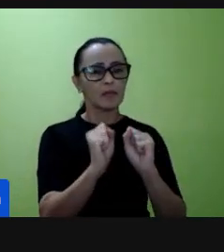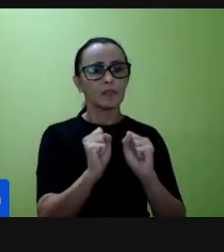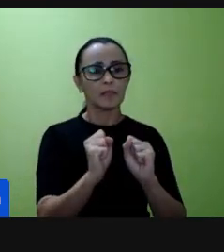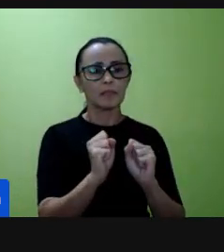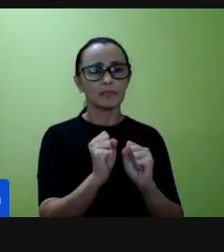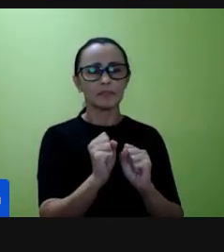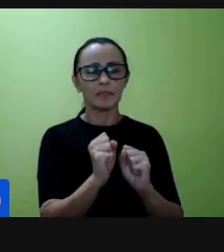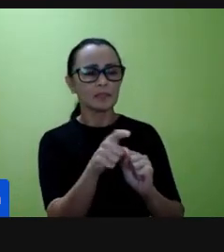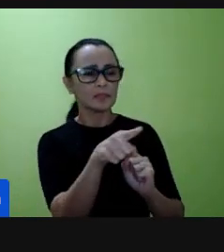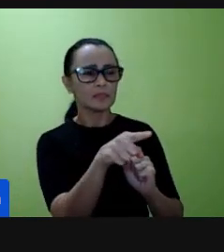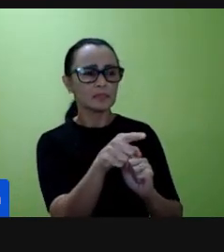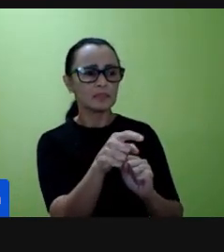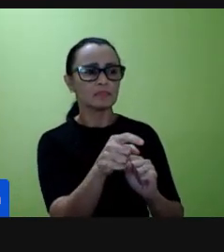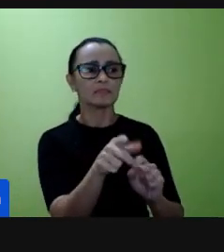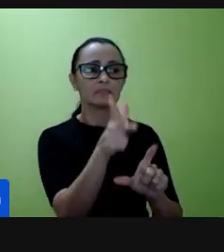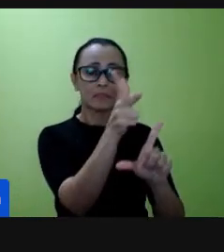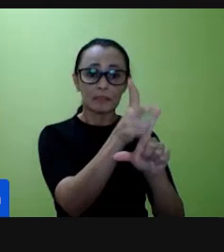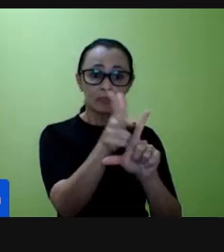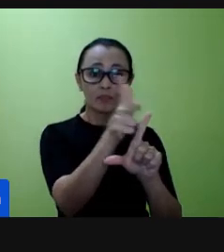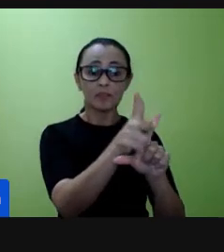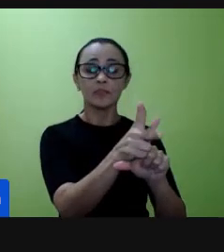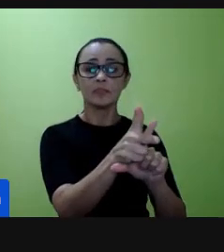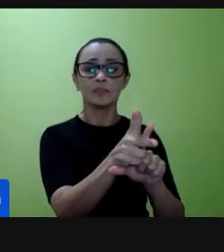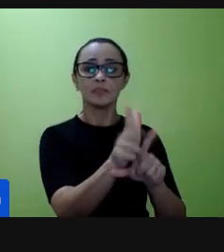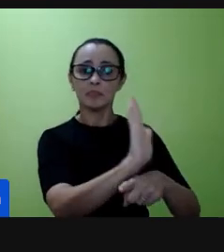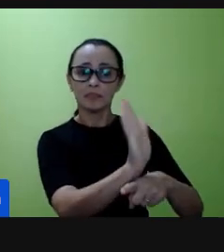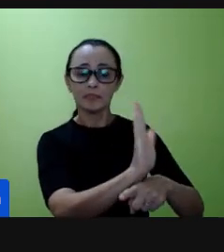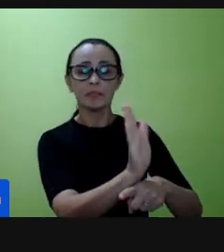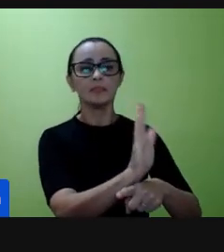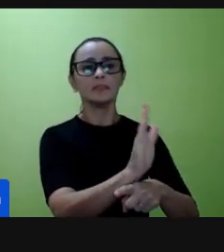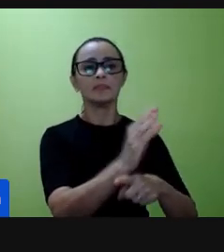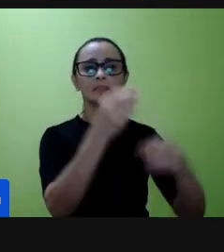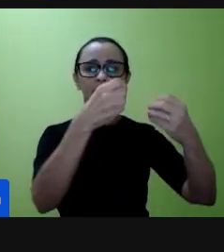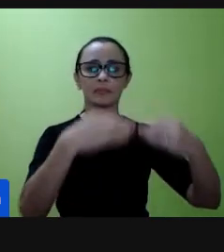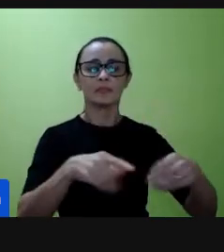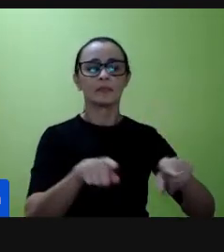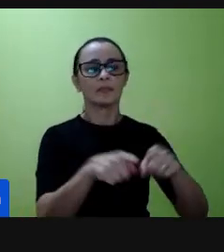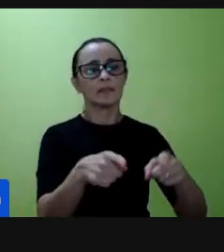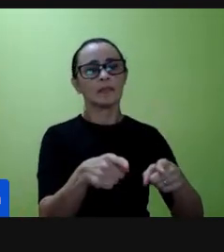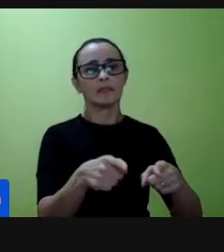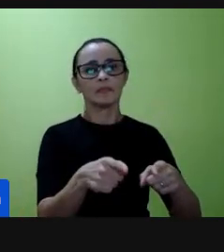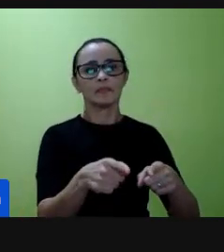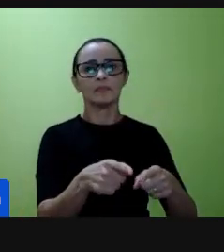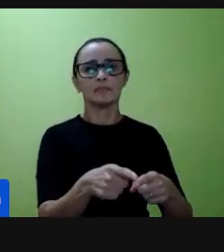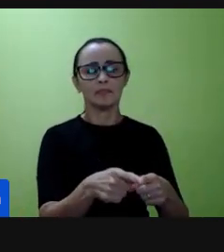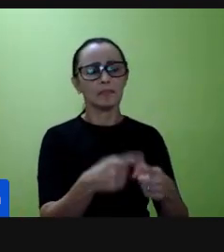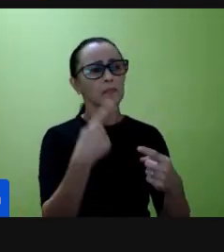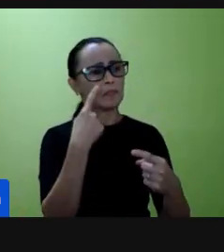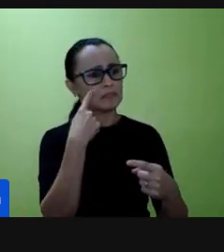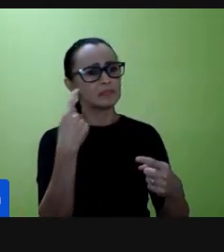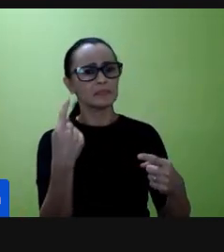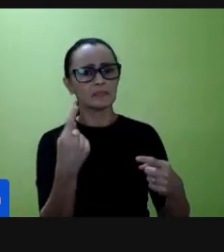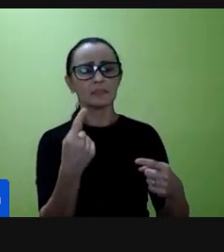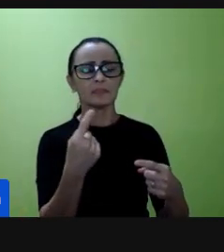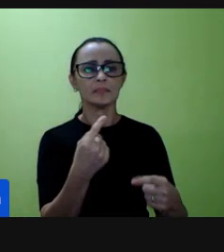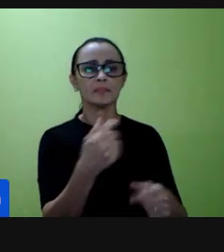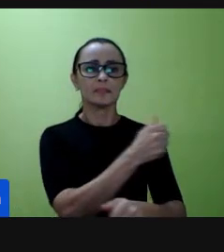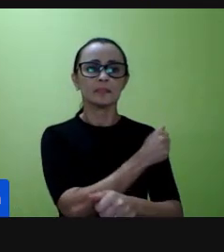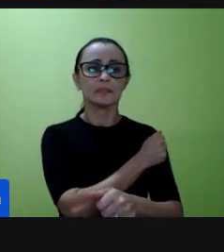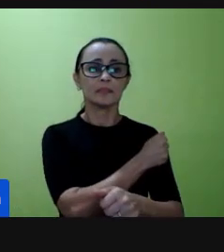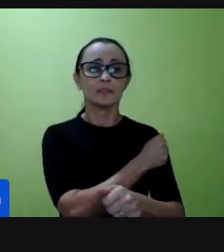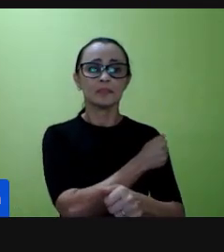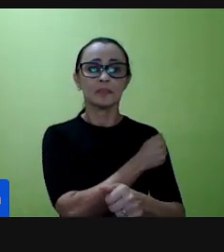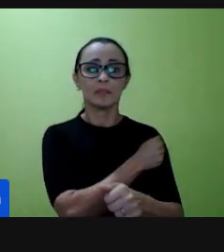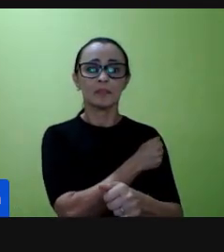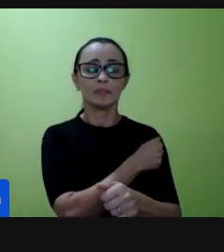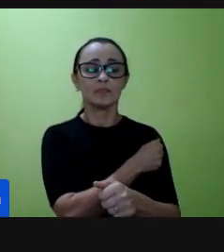isso, dá trabalho, mas foi muito interessante, porque a quantidade de alunos que estavam fazendo o Google Forms aumentou muito,